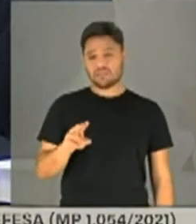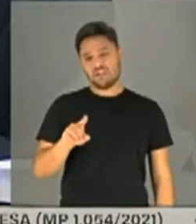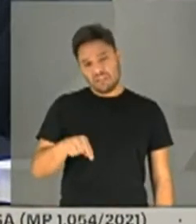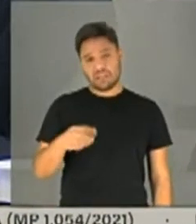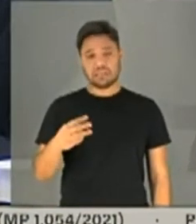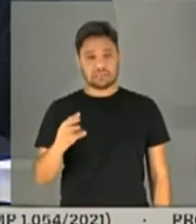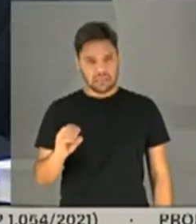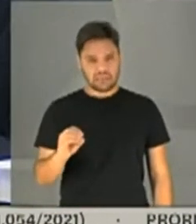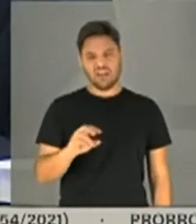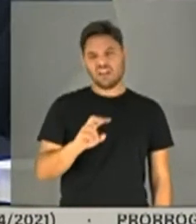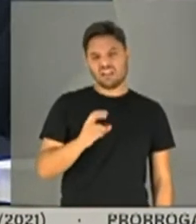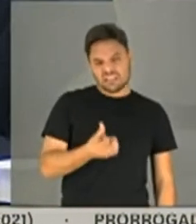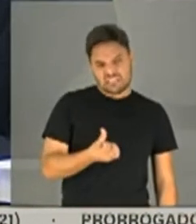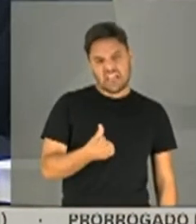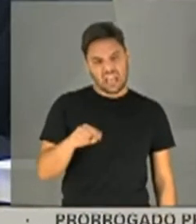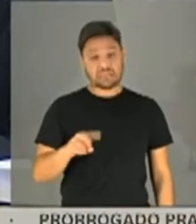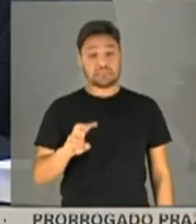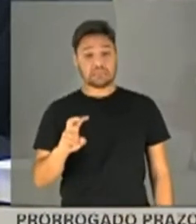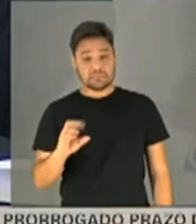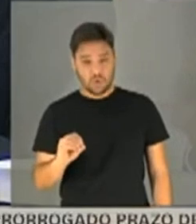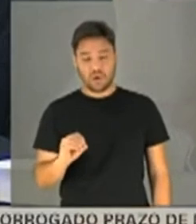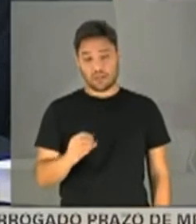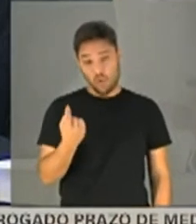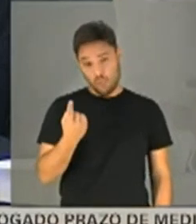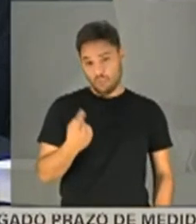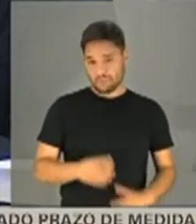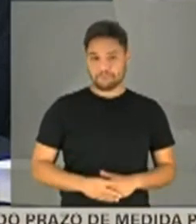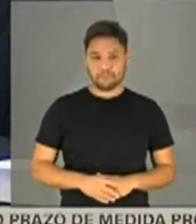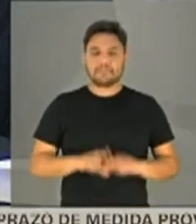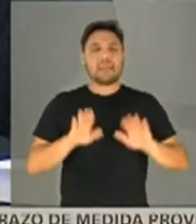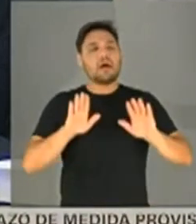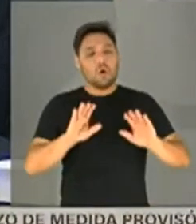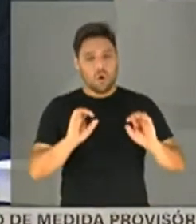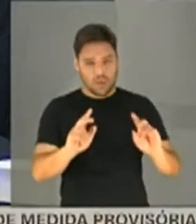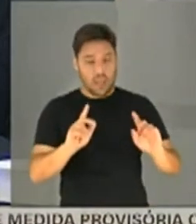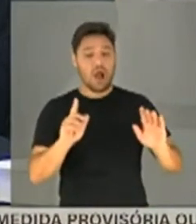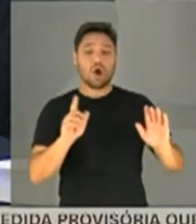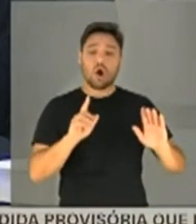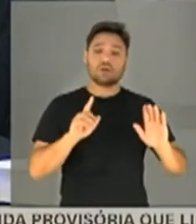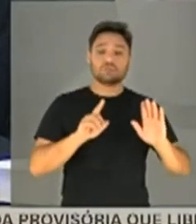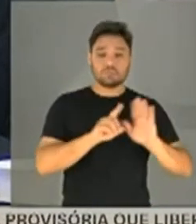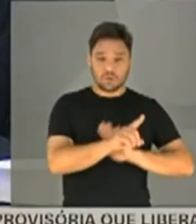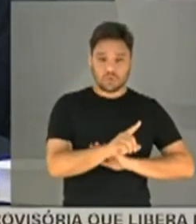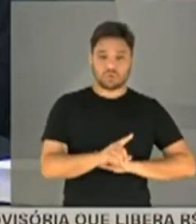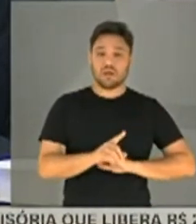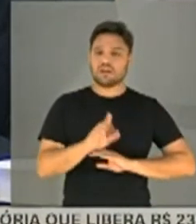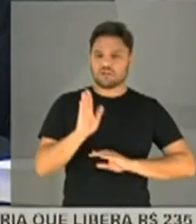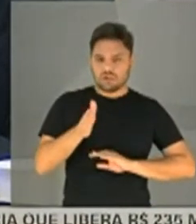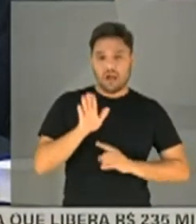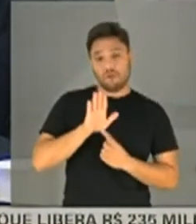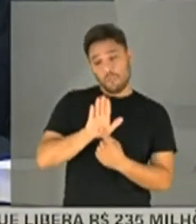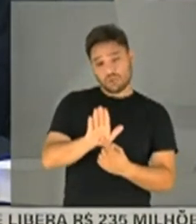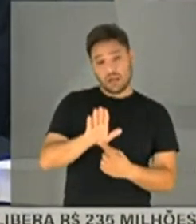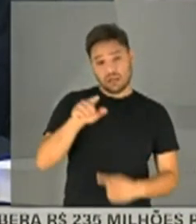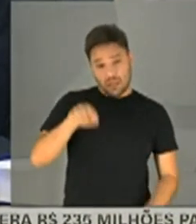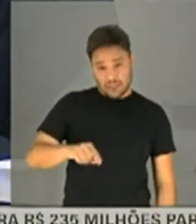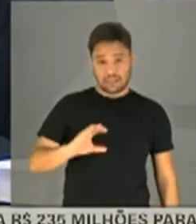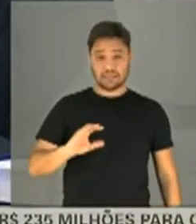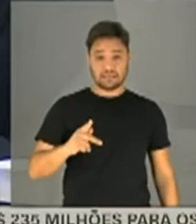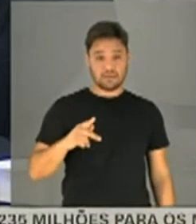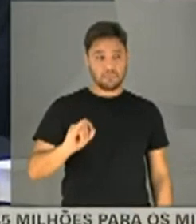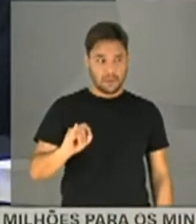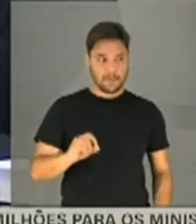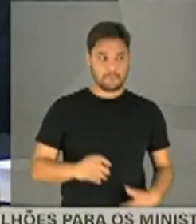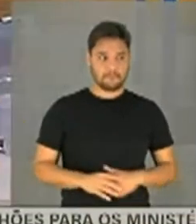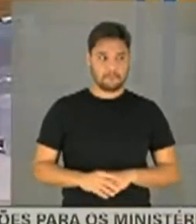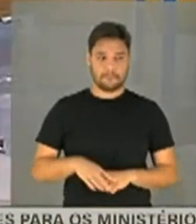6,30, R$ 6,50 uma unidade. Agora eu queria chegar num ponto. Foi revelado aqui nessa CPI